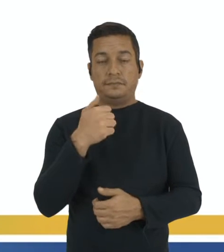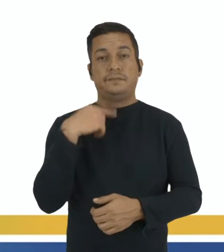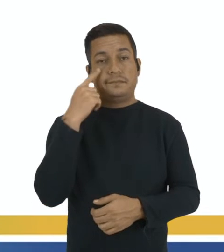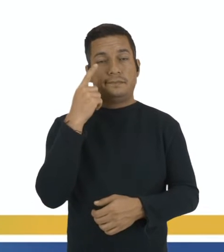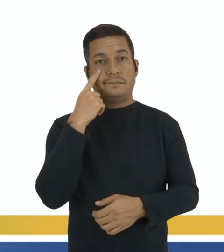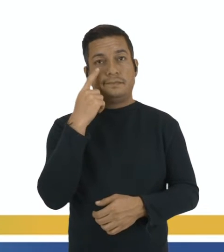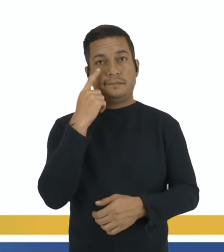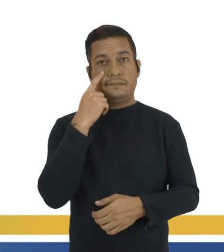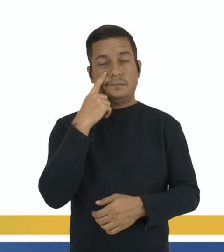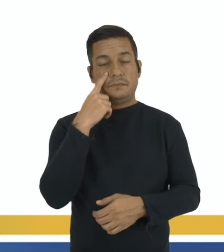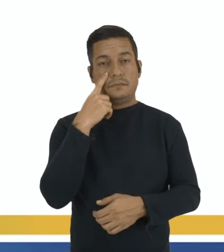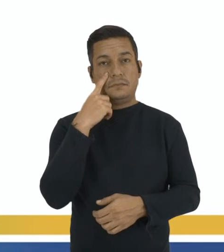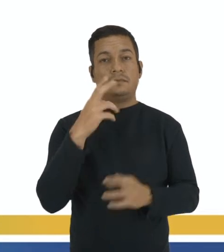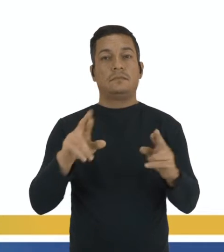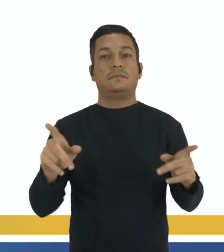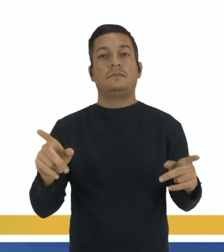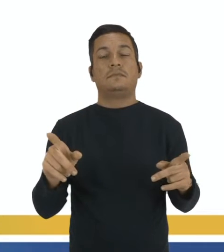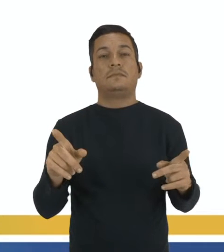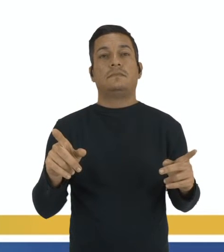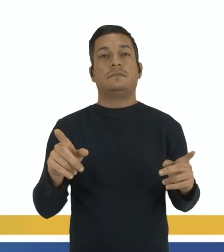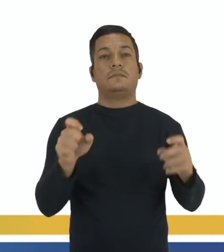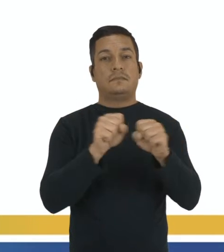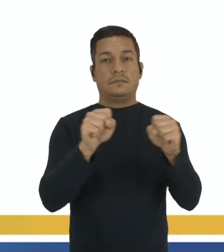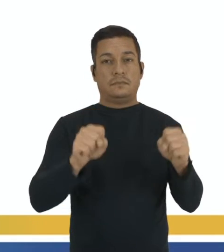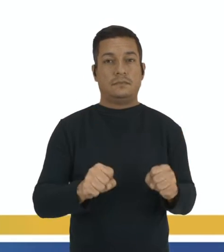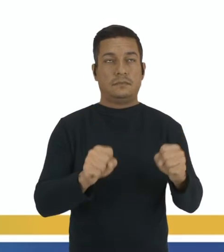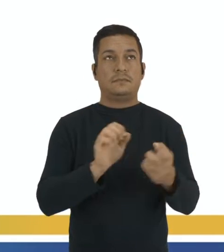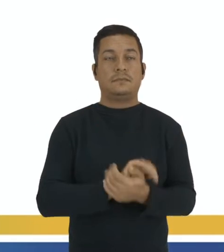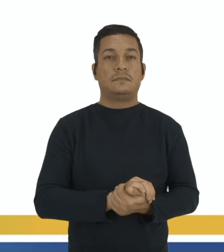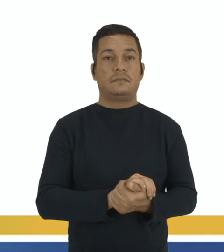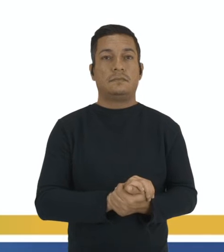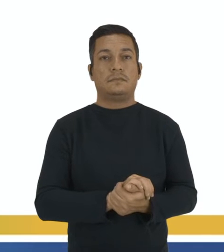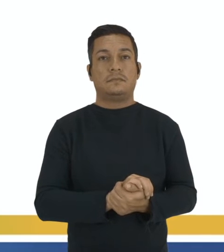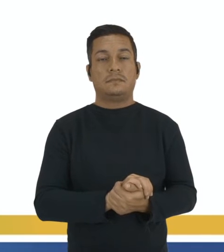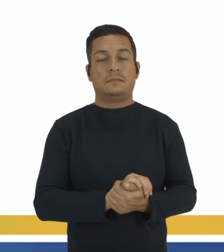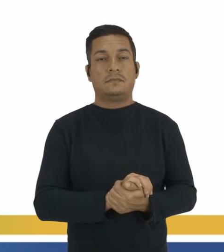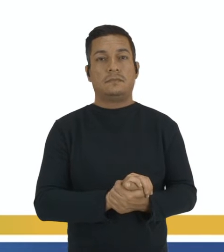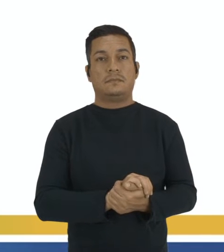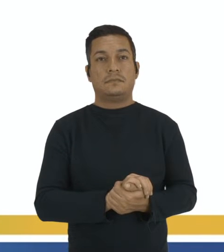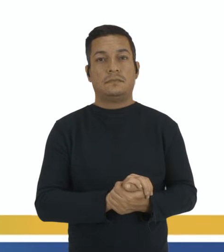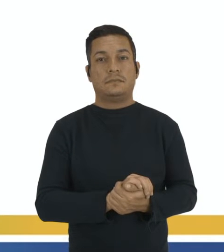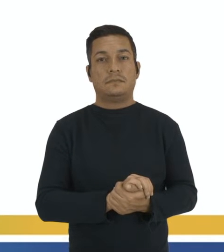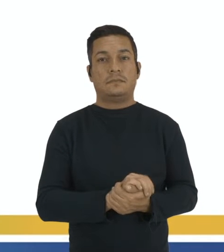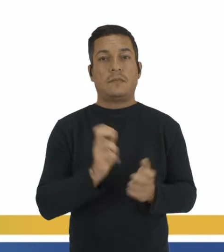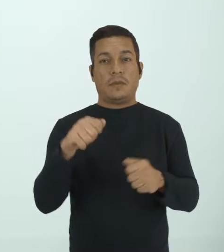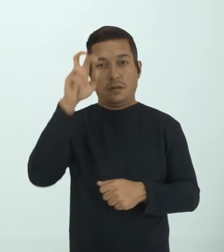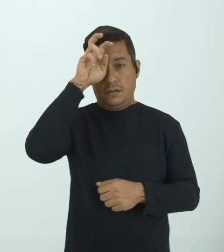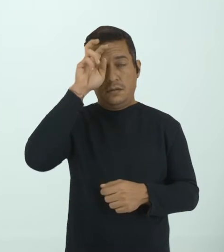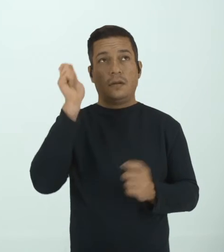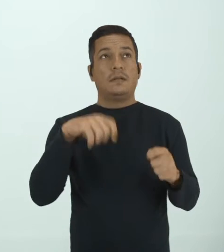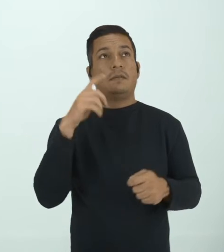aí, pessoal, a diferença para o nosso sistema para o sistema egípcio. Já dá para ter